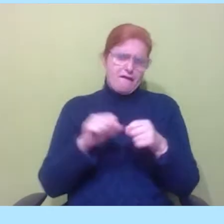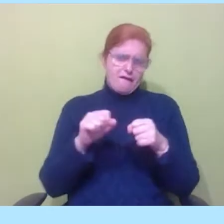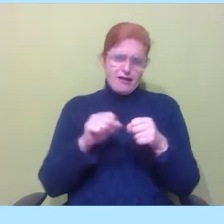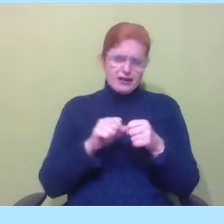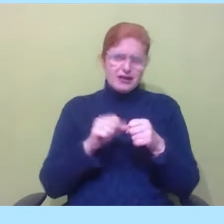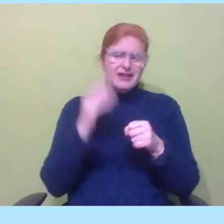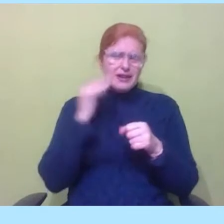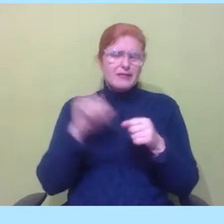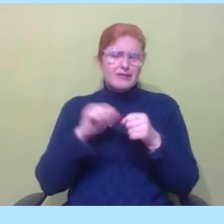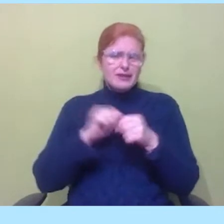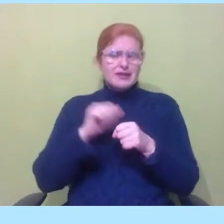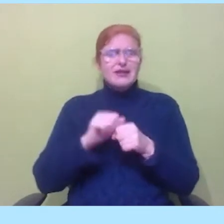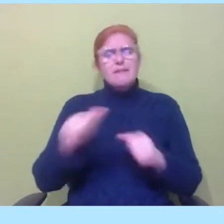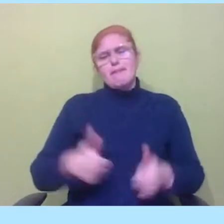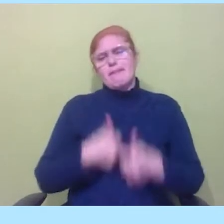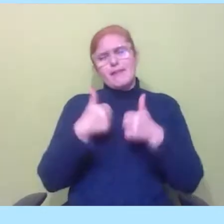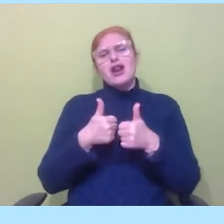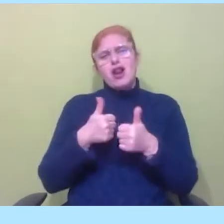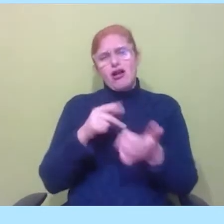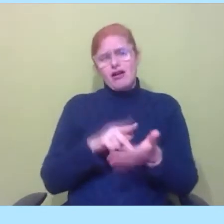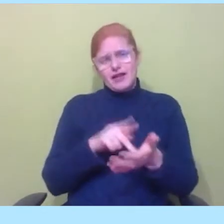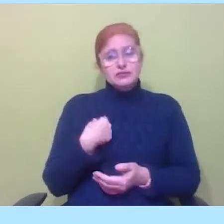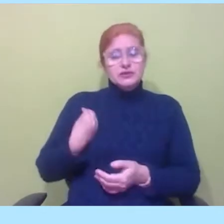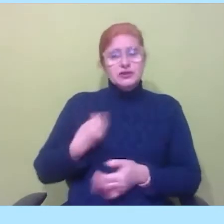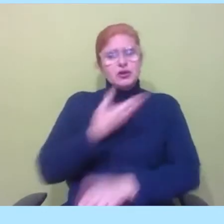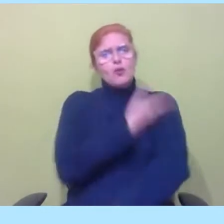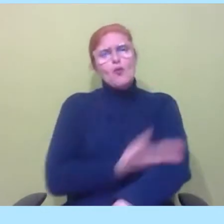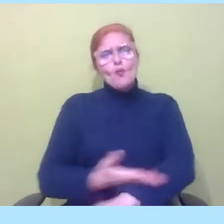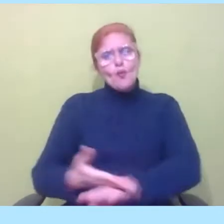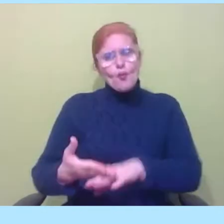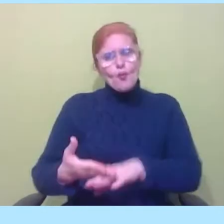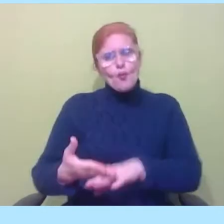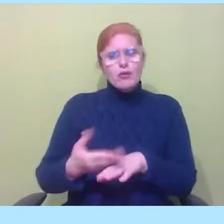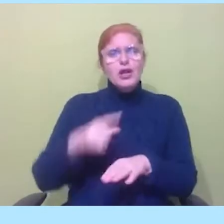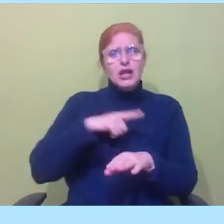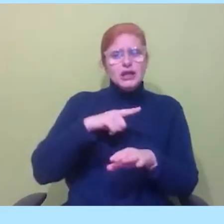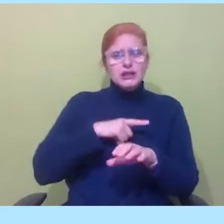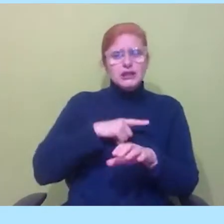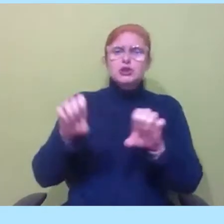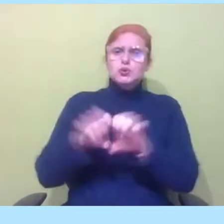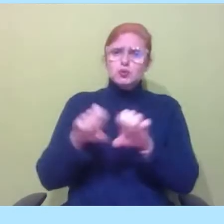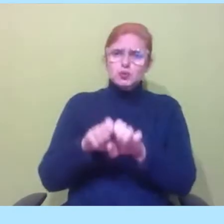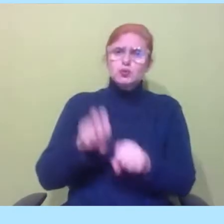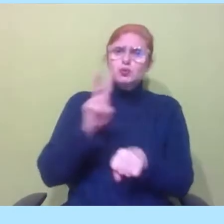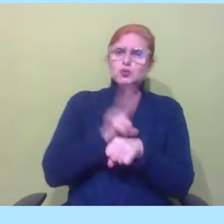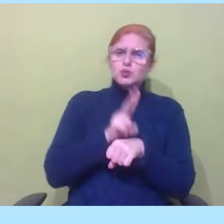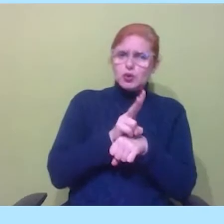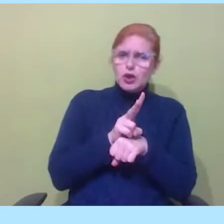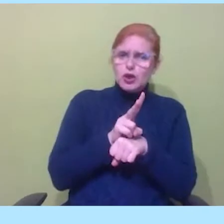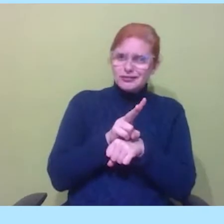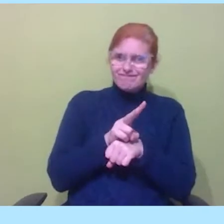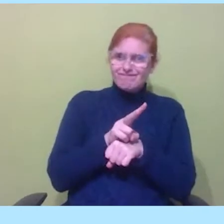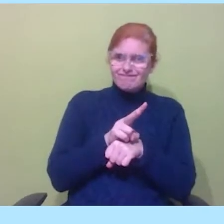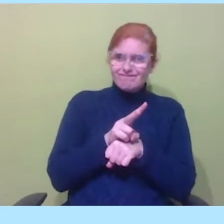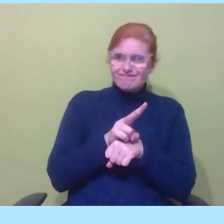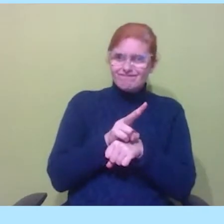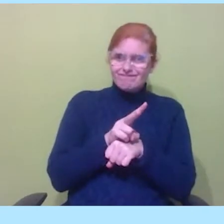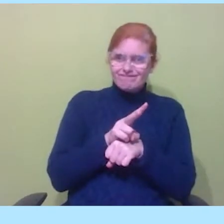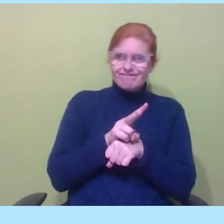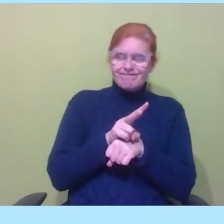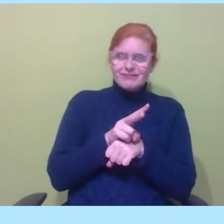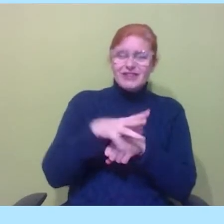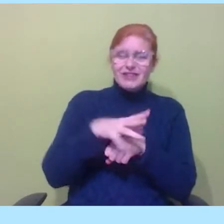Nós estamos acostumadas a ser infraestruturas do cuidado e do afeto. No campo da